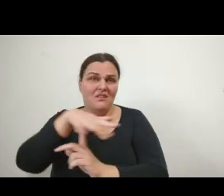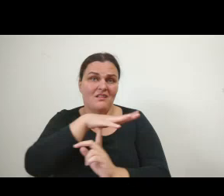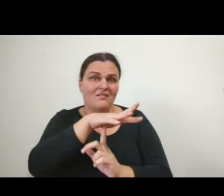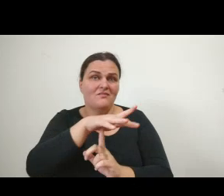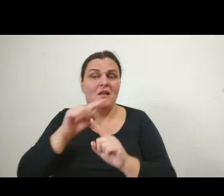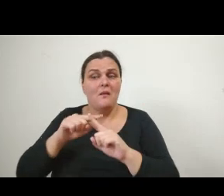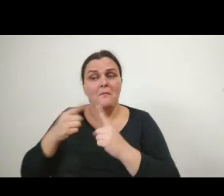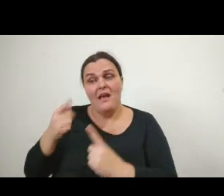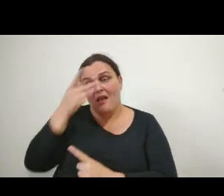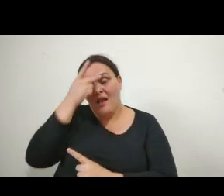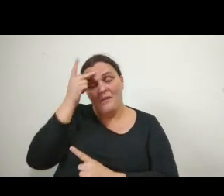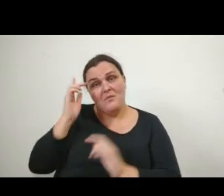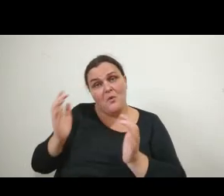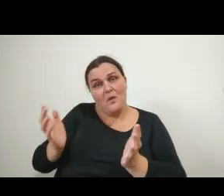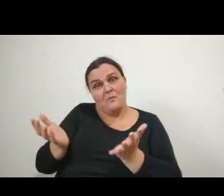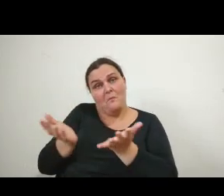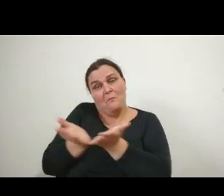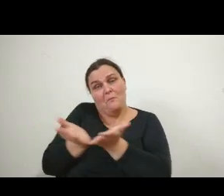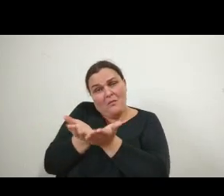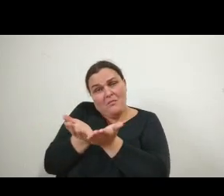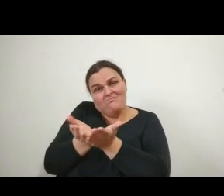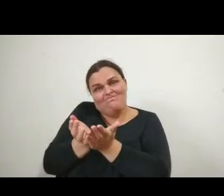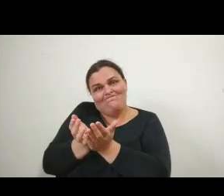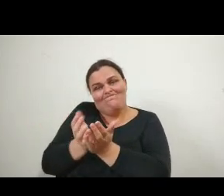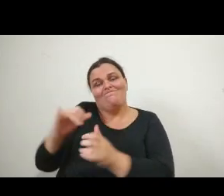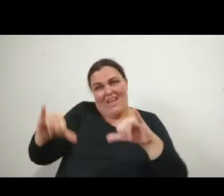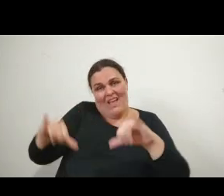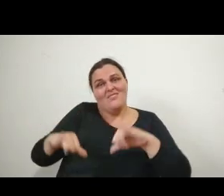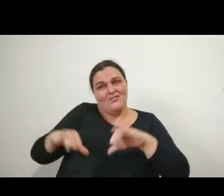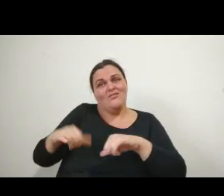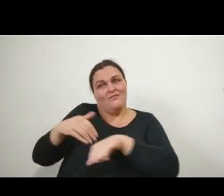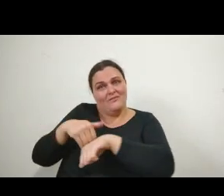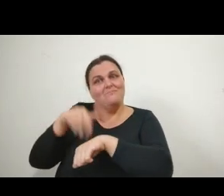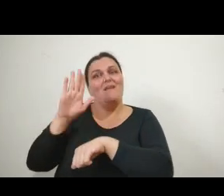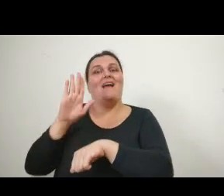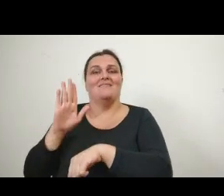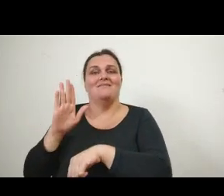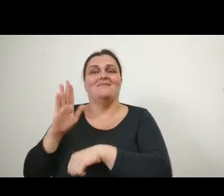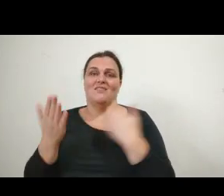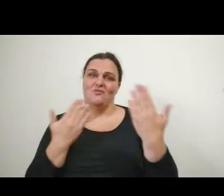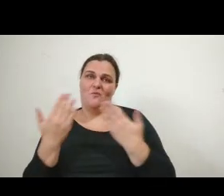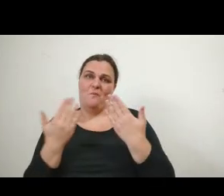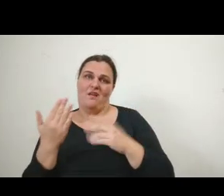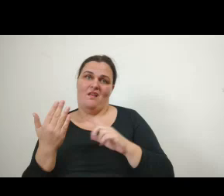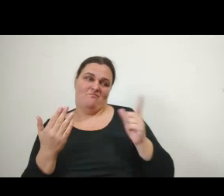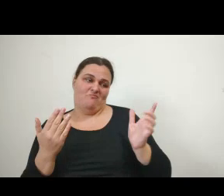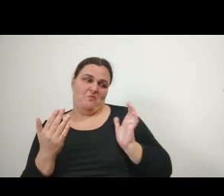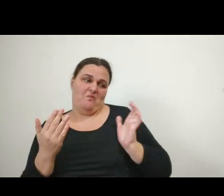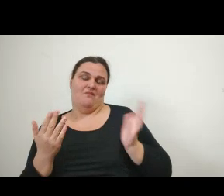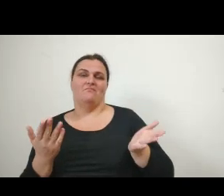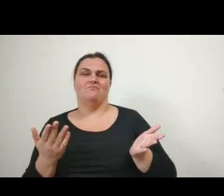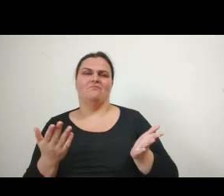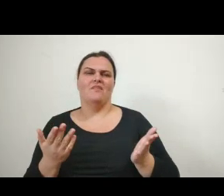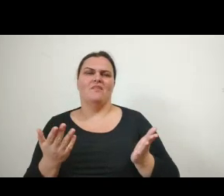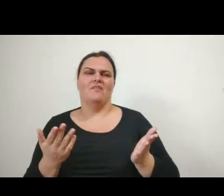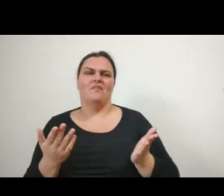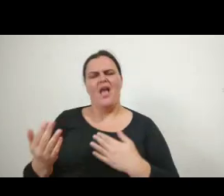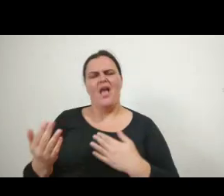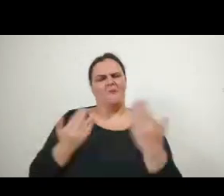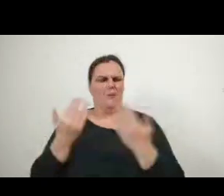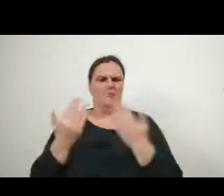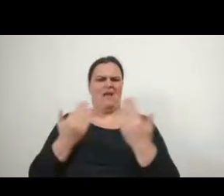Daí, né, eu achei importante também mencionar aqui o chamado racismo ambiental.